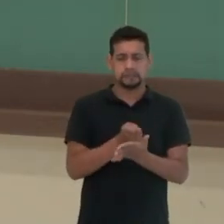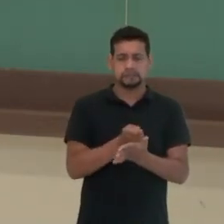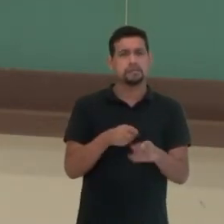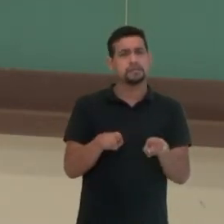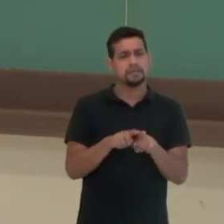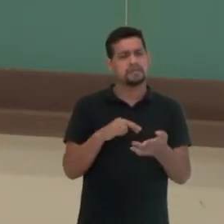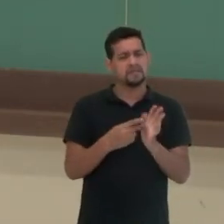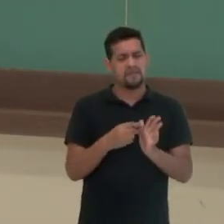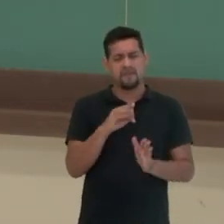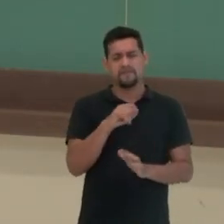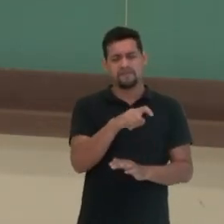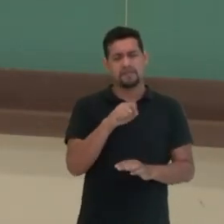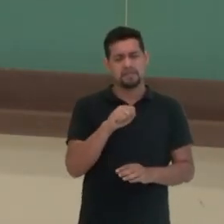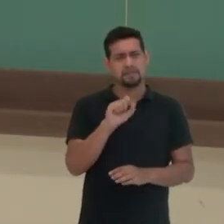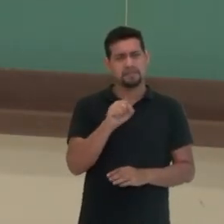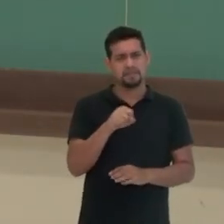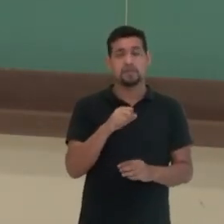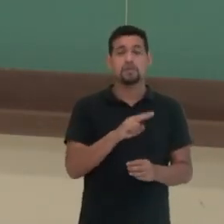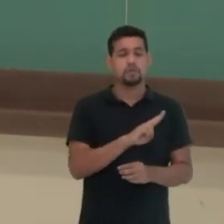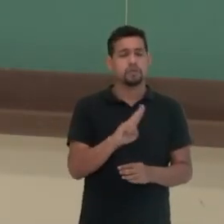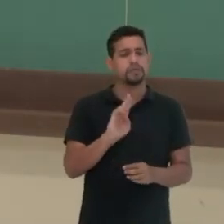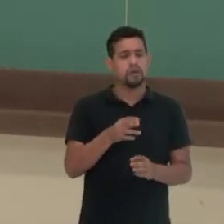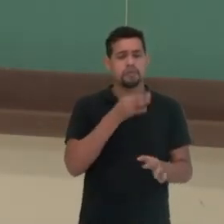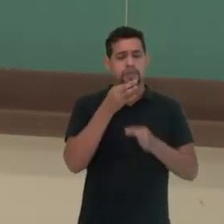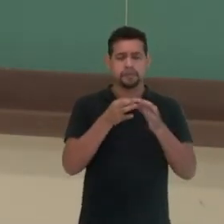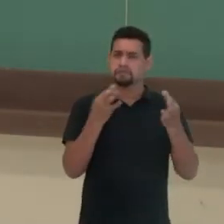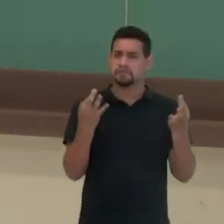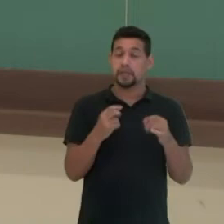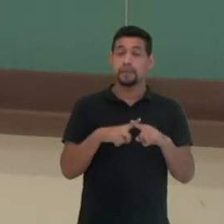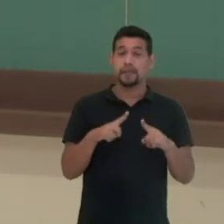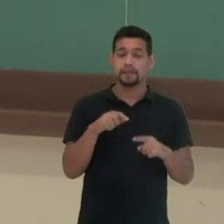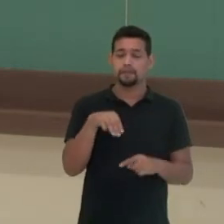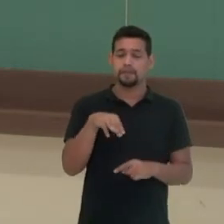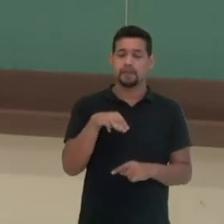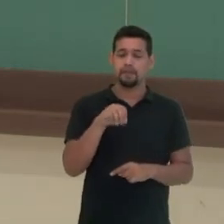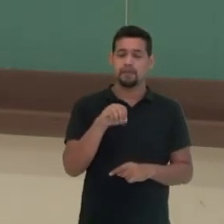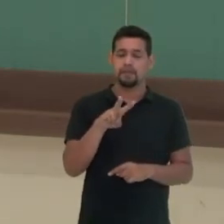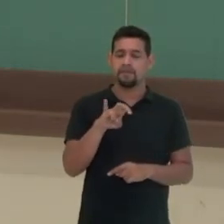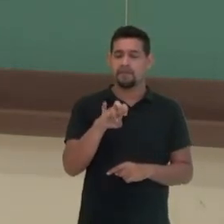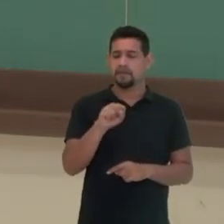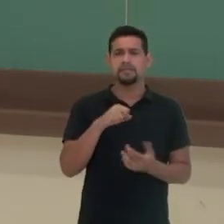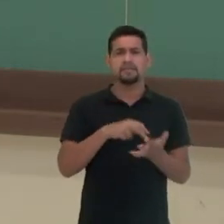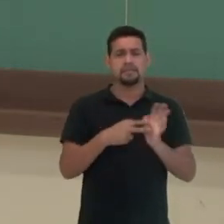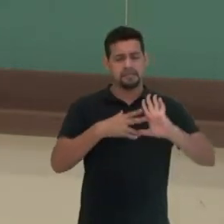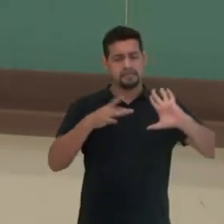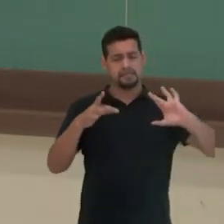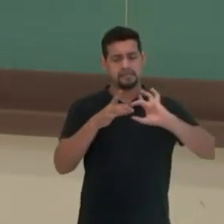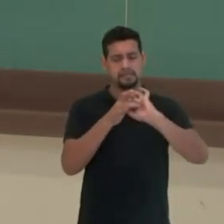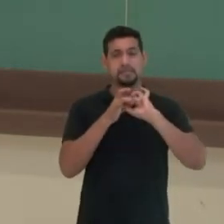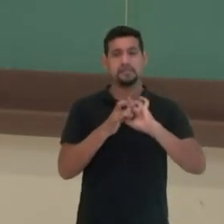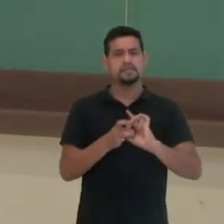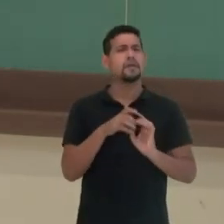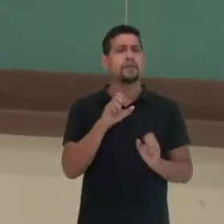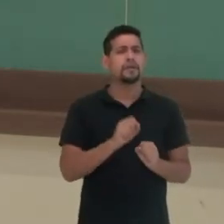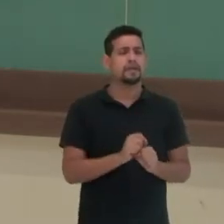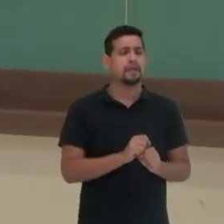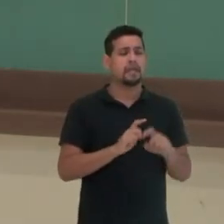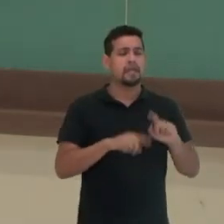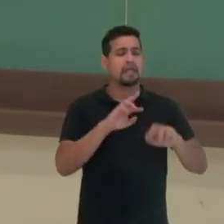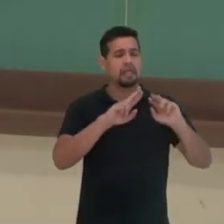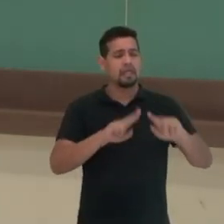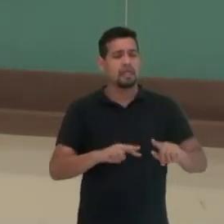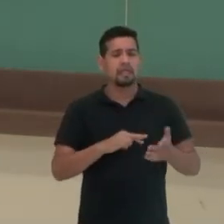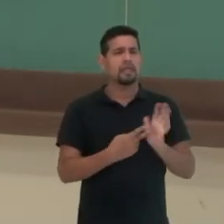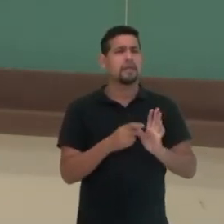elas estão fixas ali, o nome já é bem sugestivo. Enquanto que as móveis, elas ficam presas ao objeto que